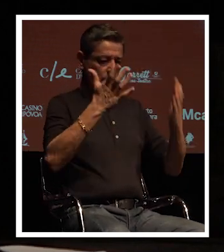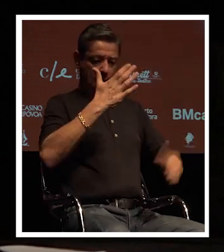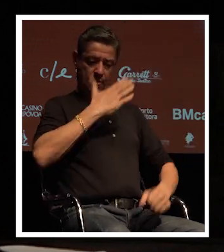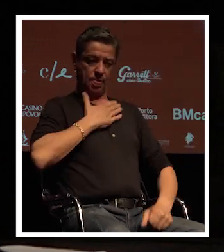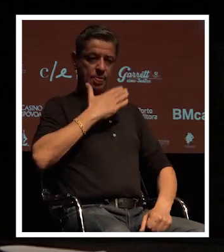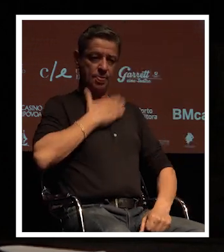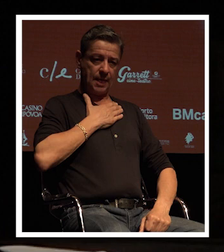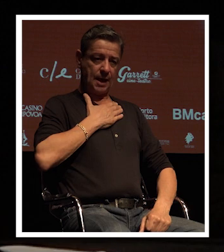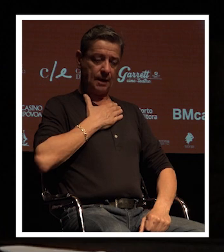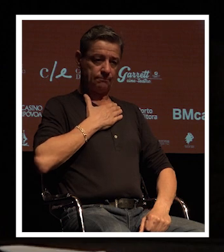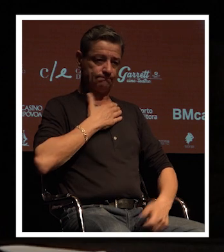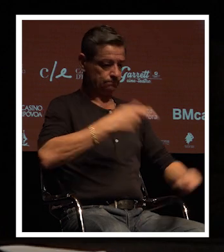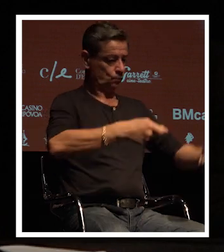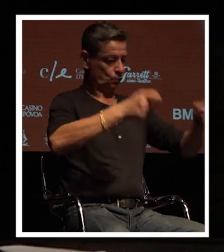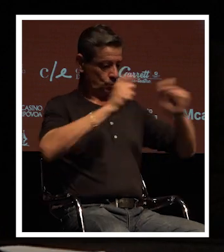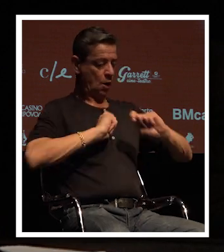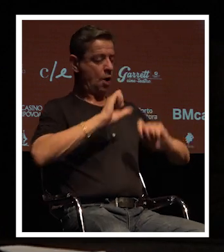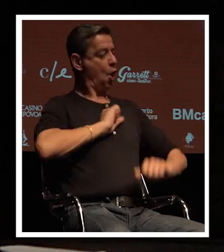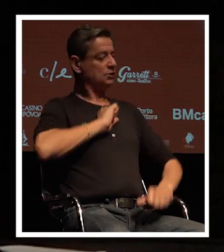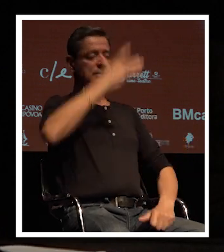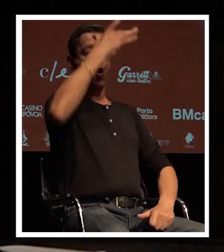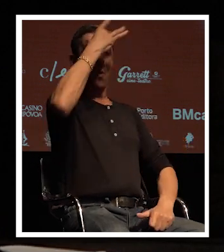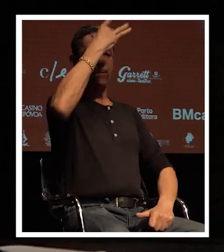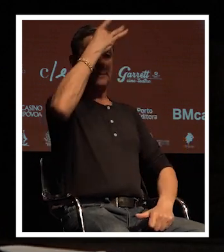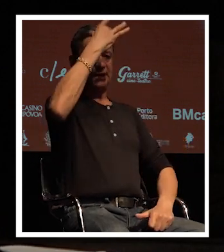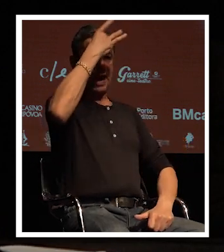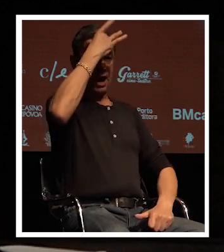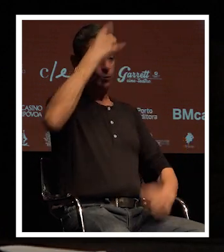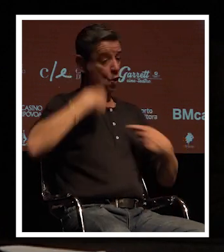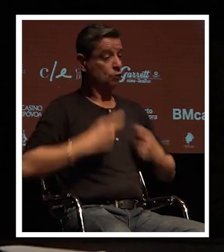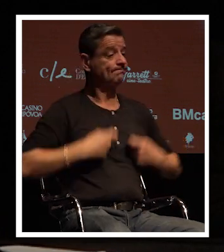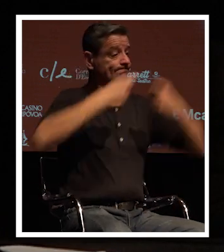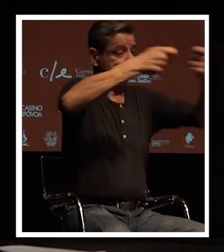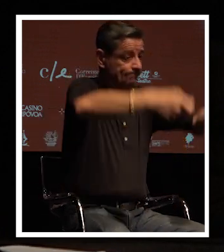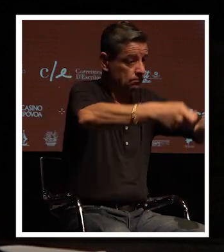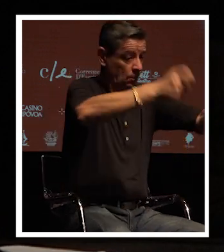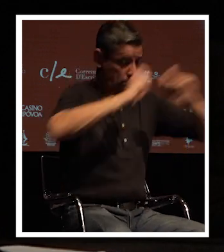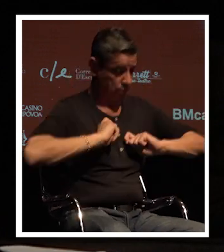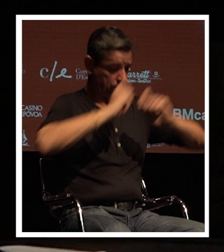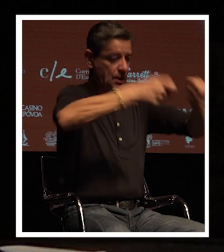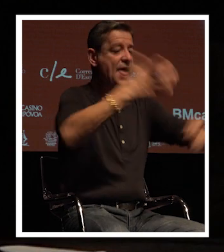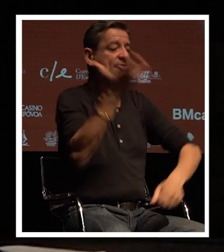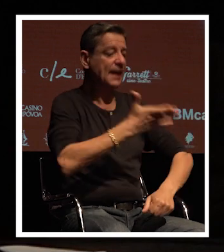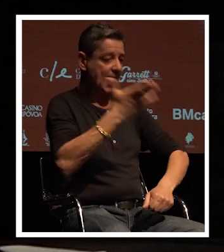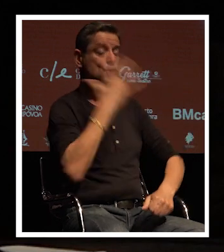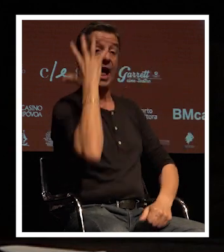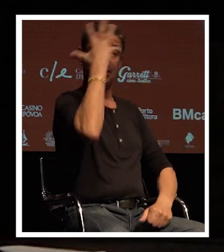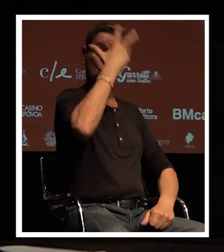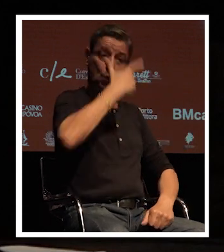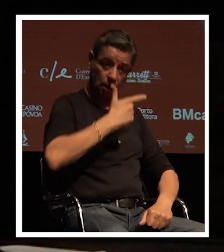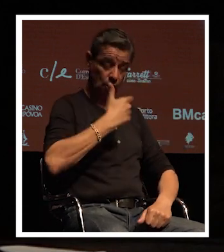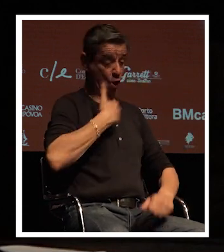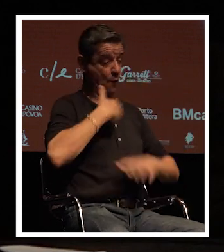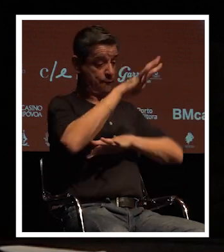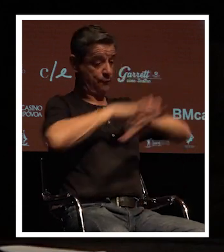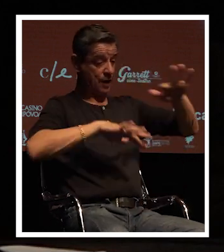nos entregarmos a nossa opinião é utilizada para nos entregarmos e os nossos direitos autorais já agora aqui eu